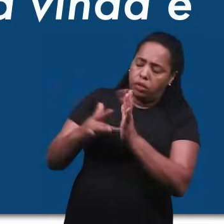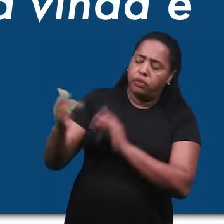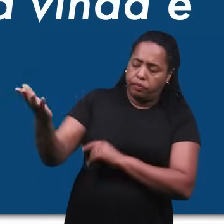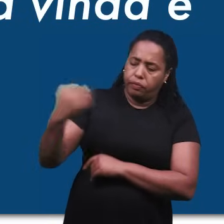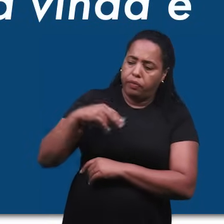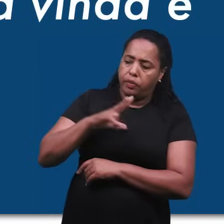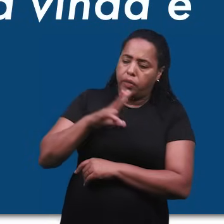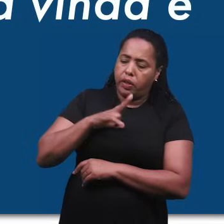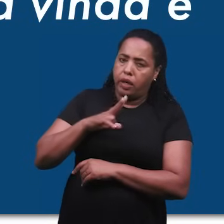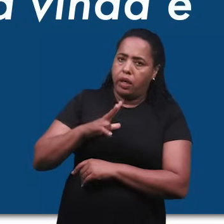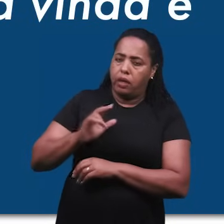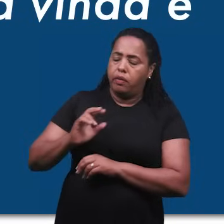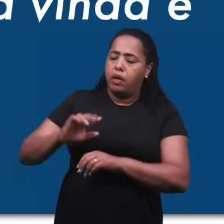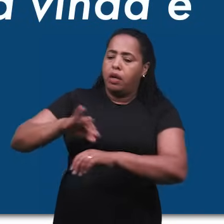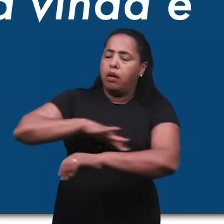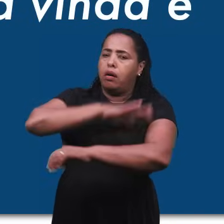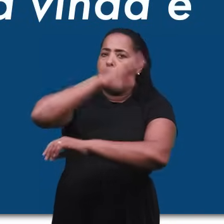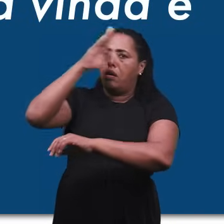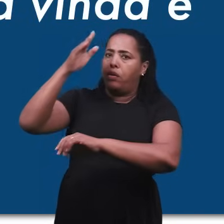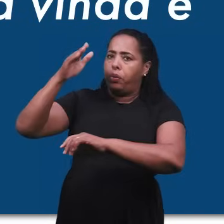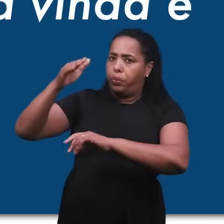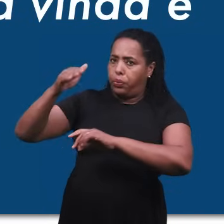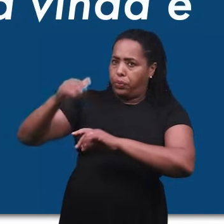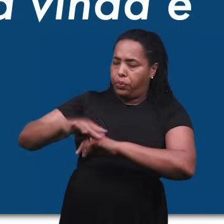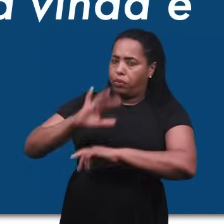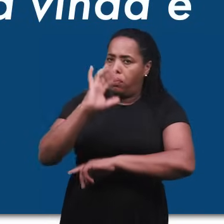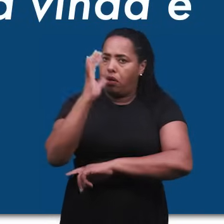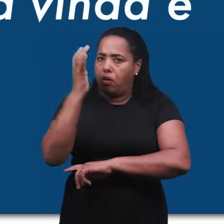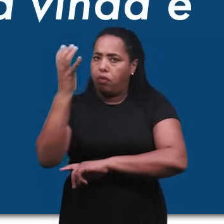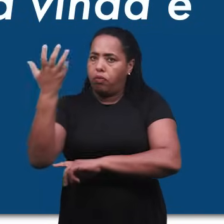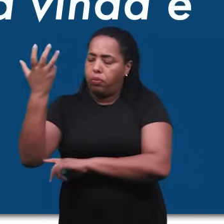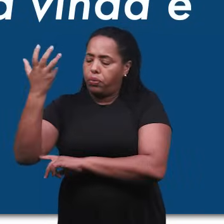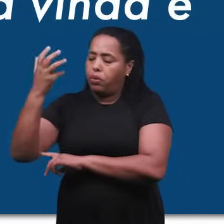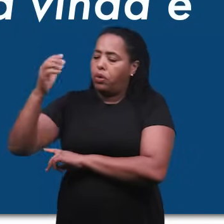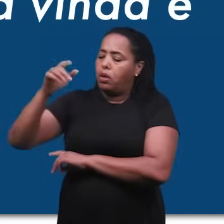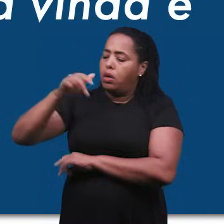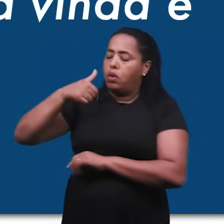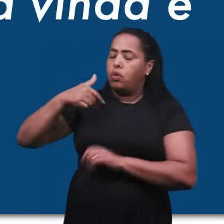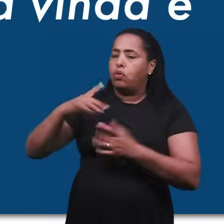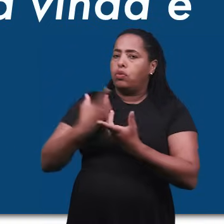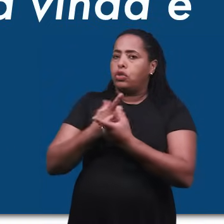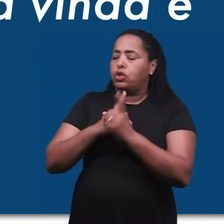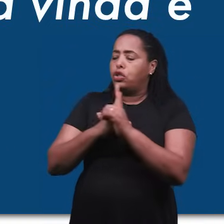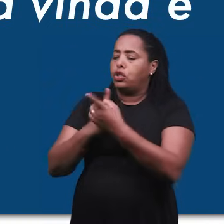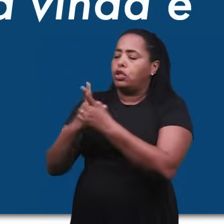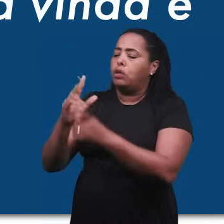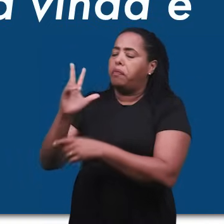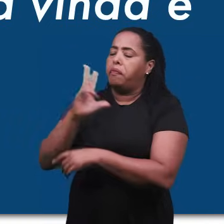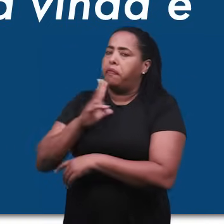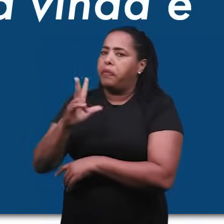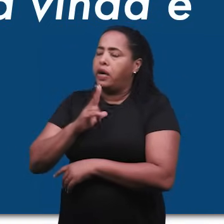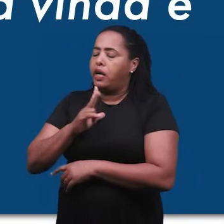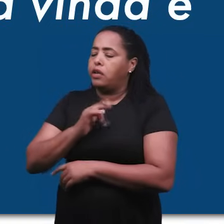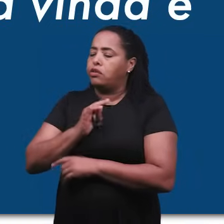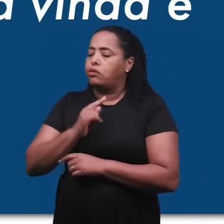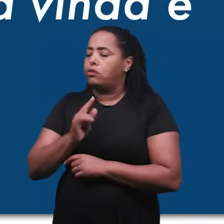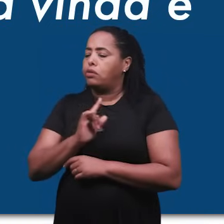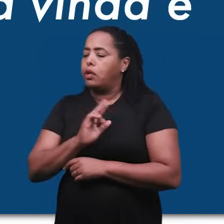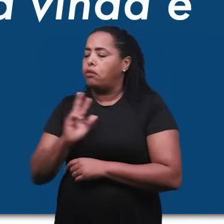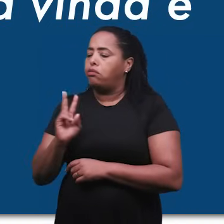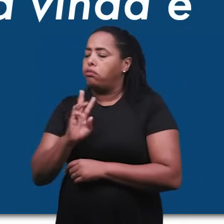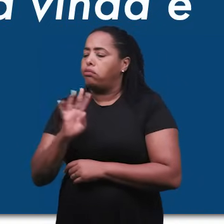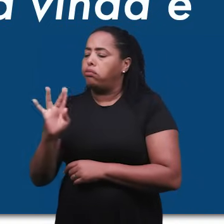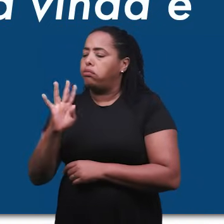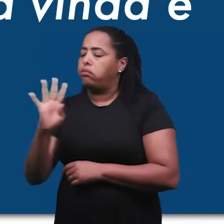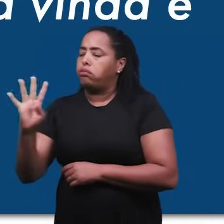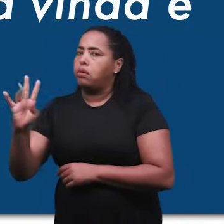estando assentado no Monte das Oliveiras, chegaram-se a ele os seus discípulos em particular. Ou seja,